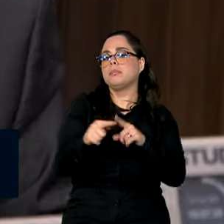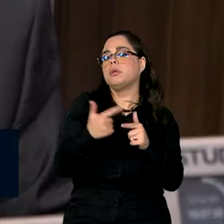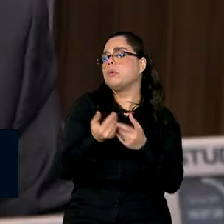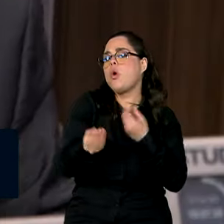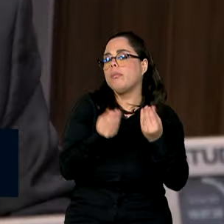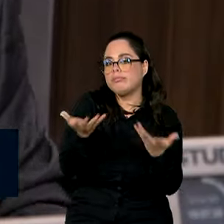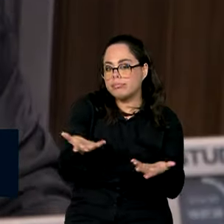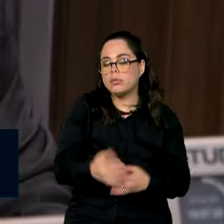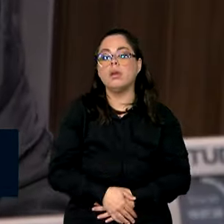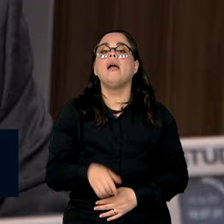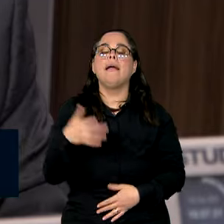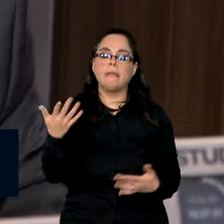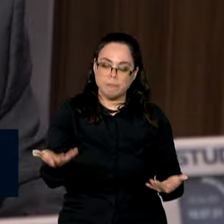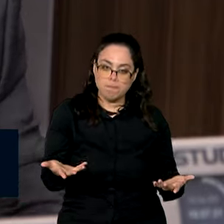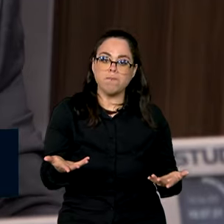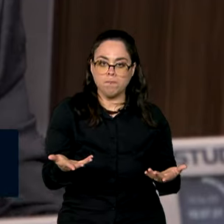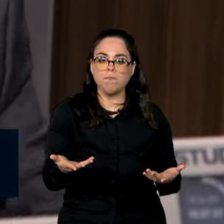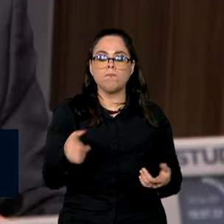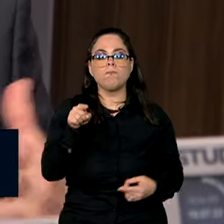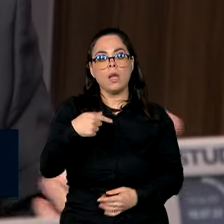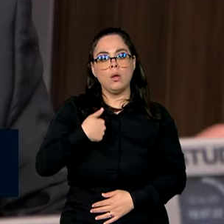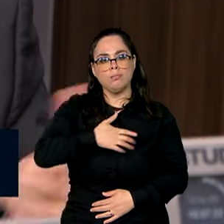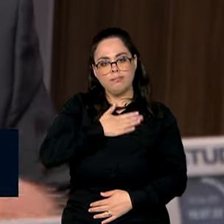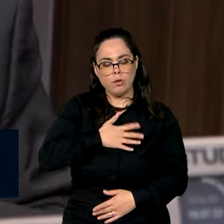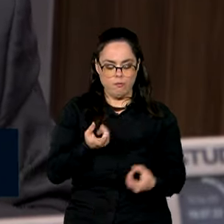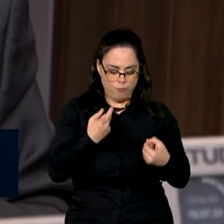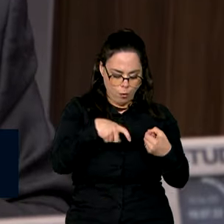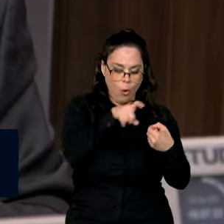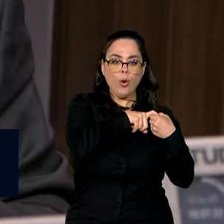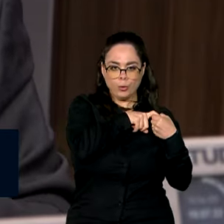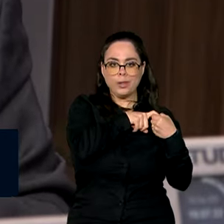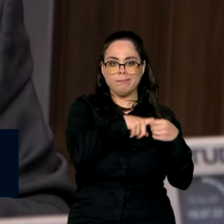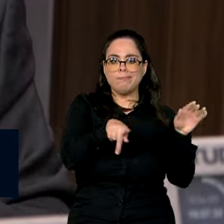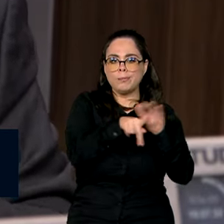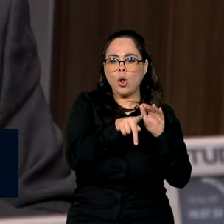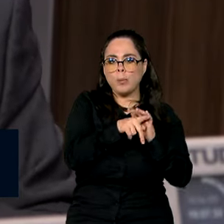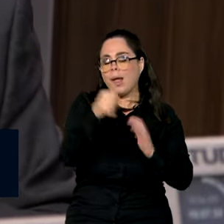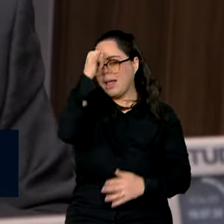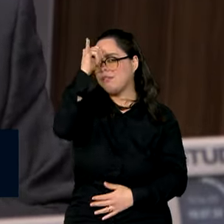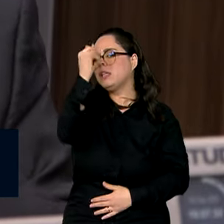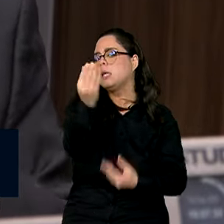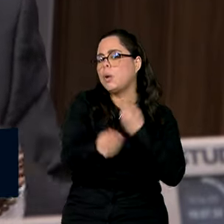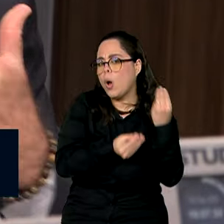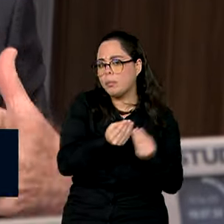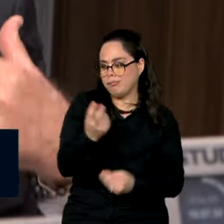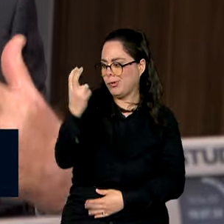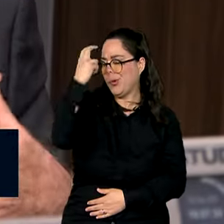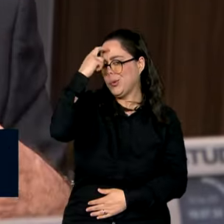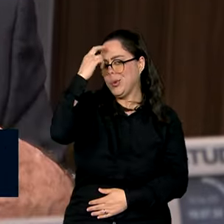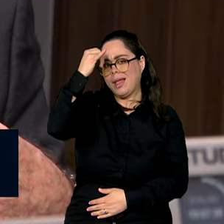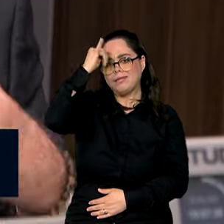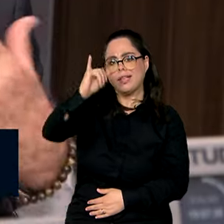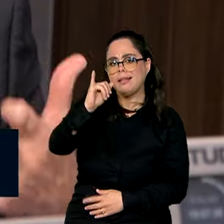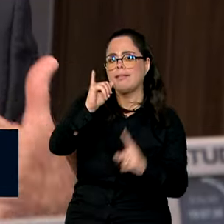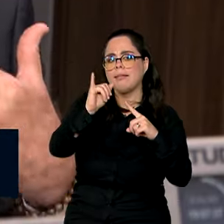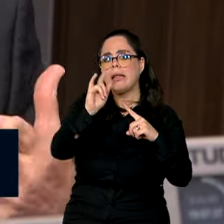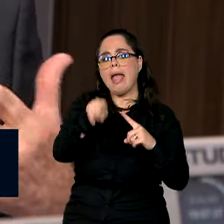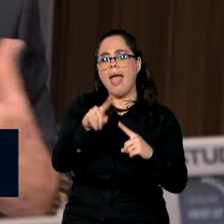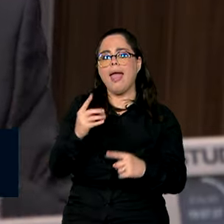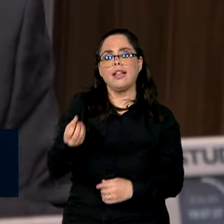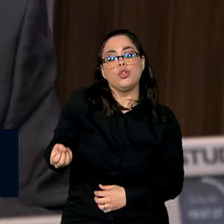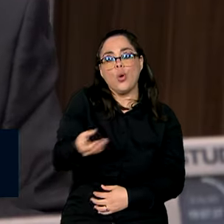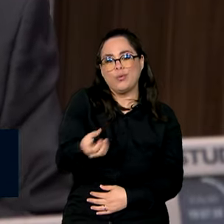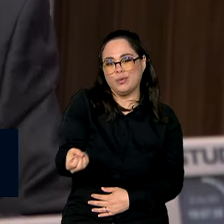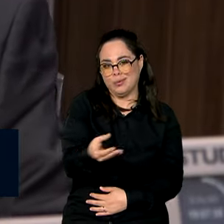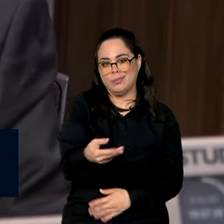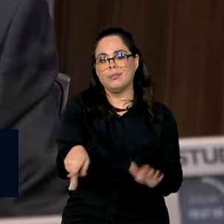então Eh eu gostaria de voltar um pouquinho né que prevenção eh a cultura da prevenção é uma coisa muito